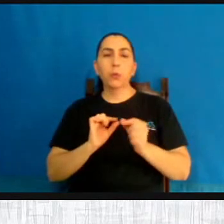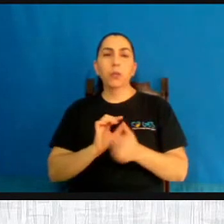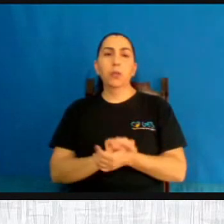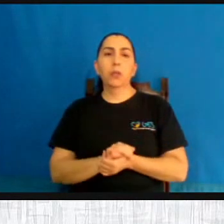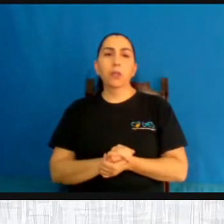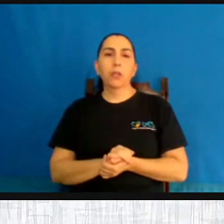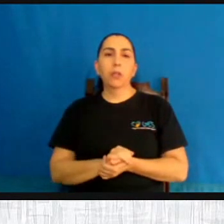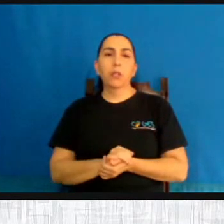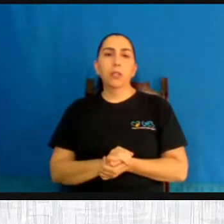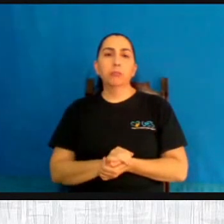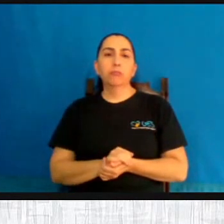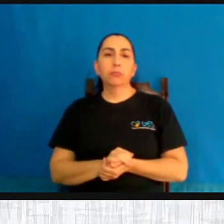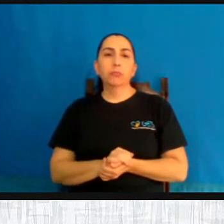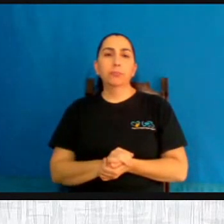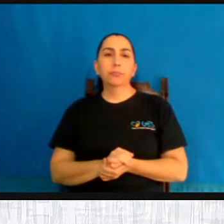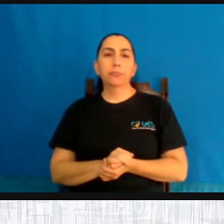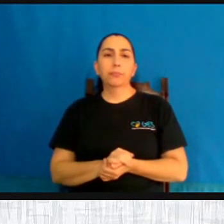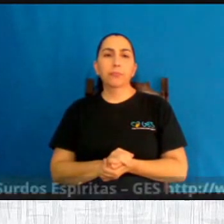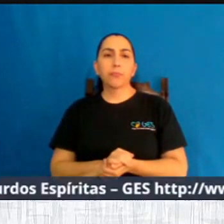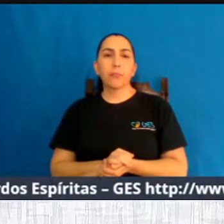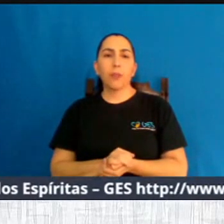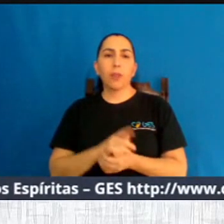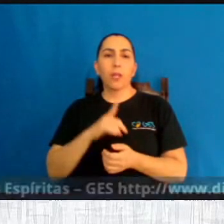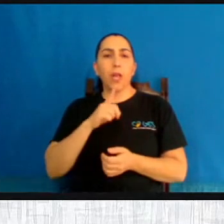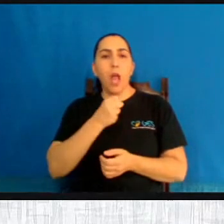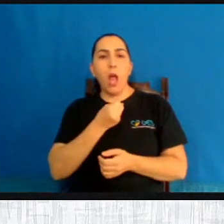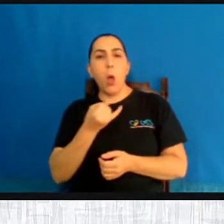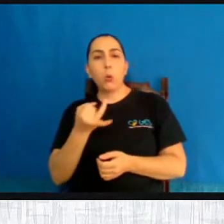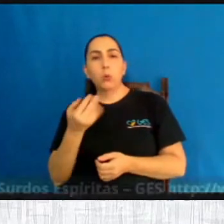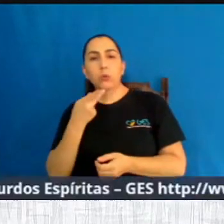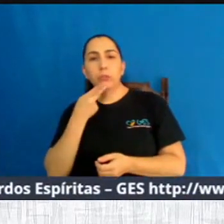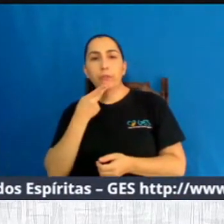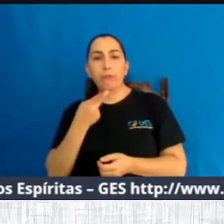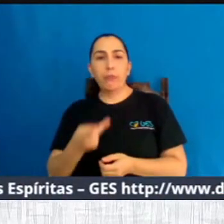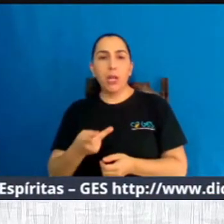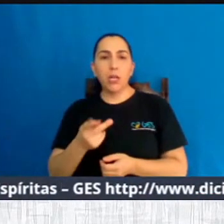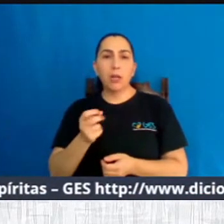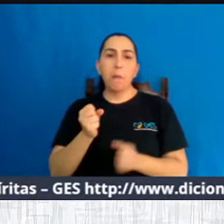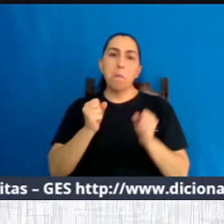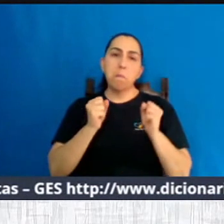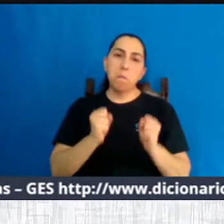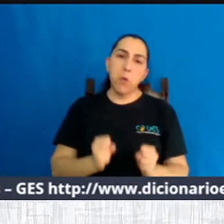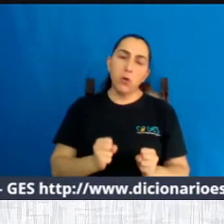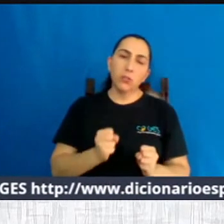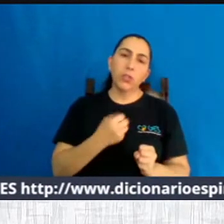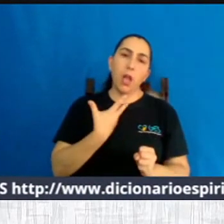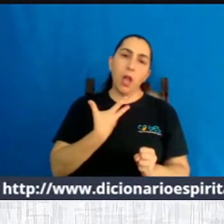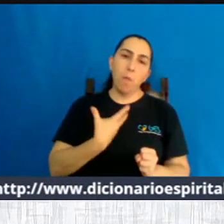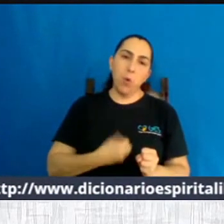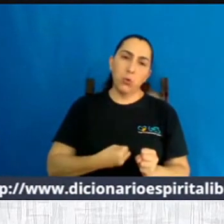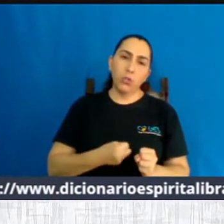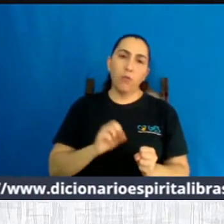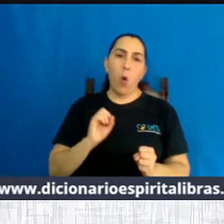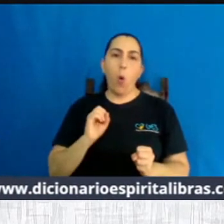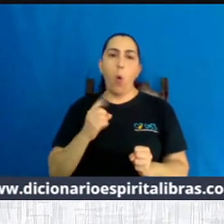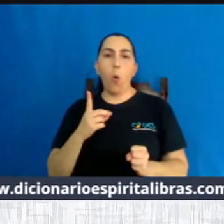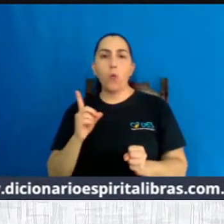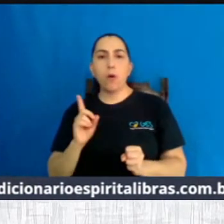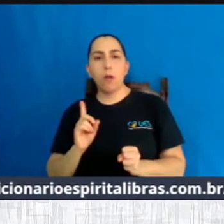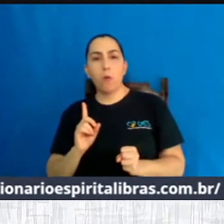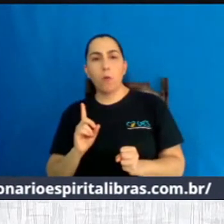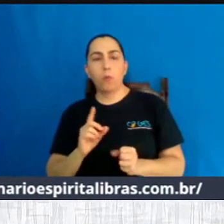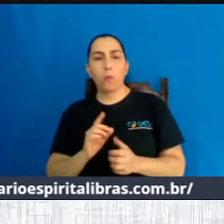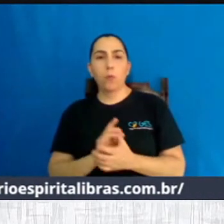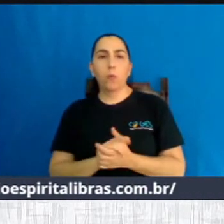há posições dizendo que é abortivo, pode ser, aliás, pode ser abortivo, né? Não dizer que não é